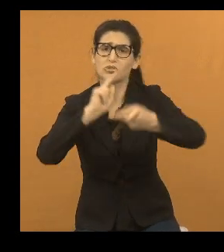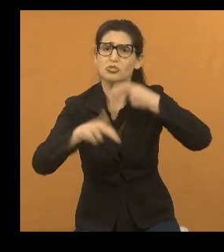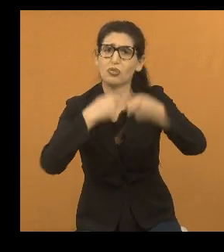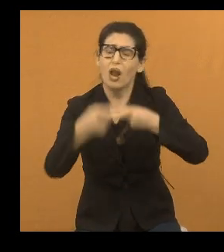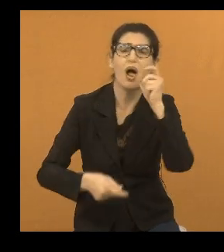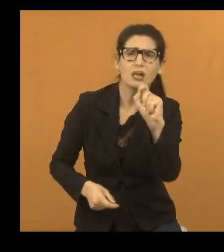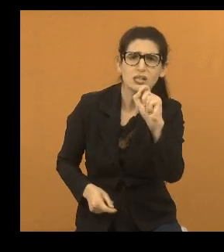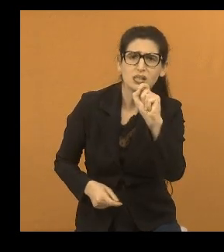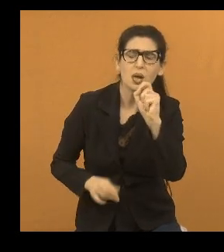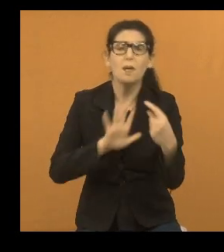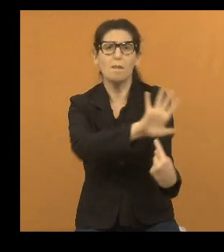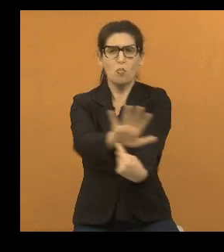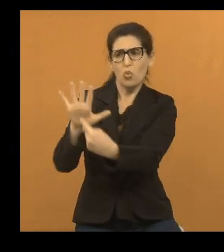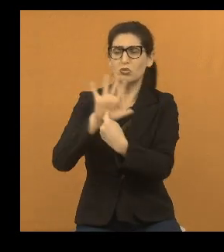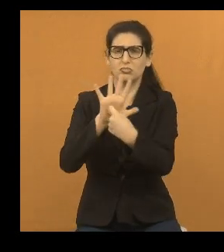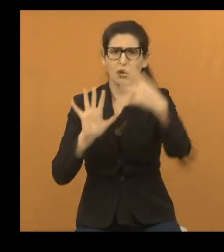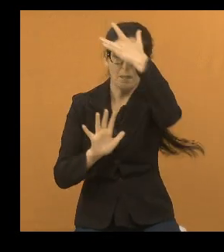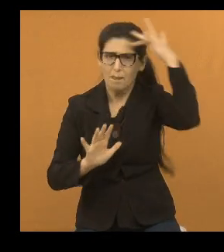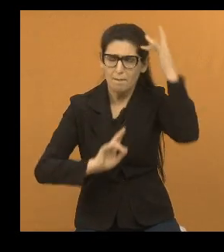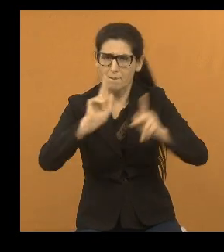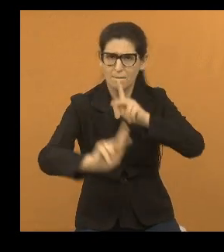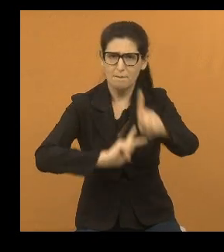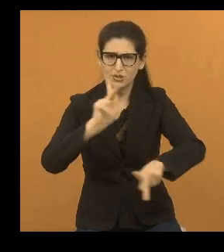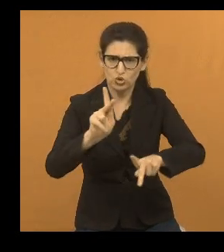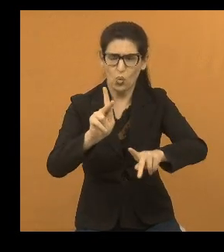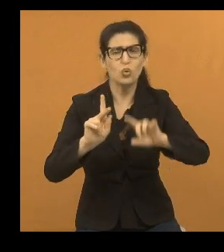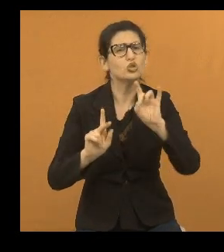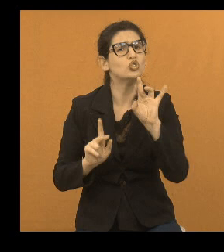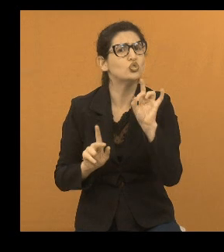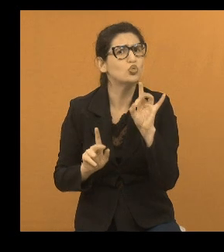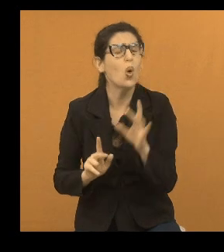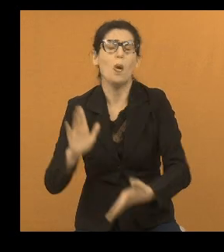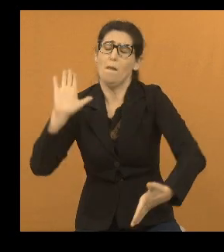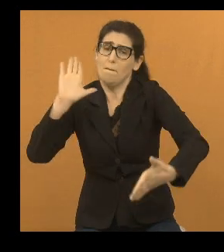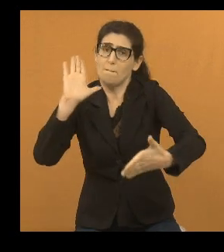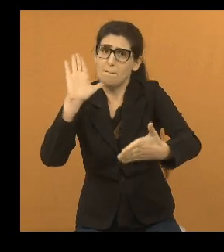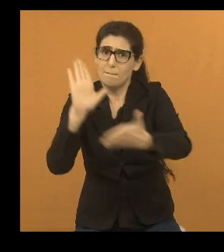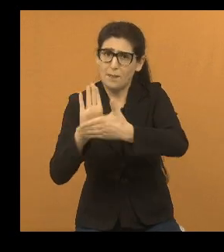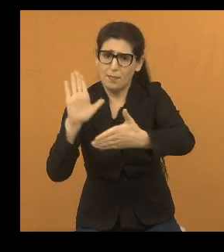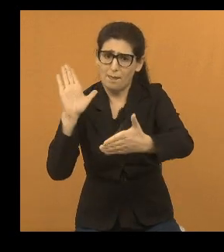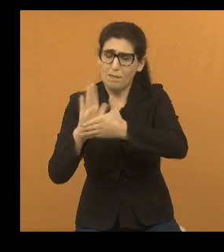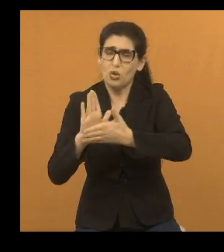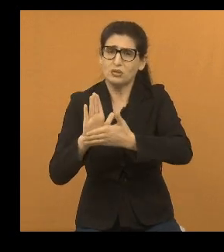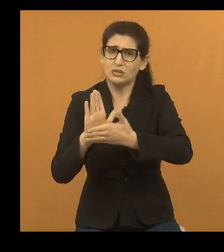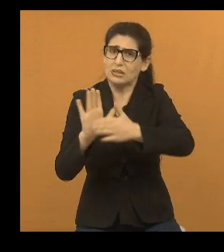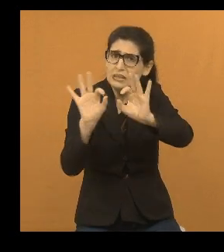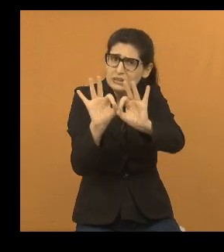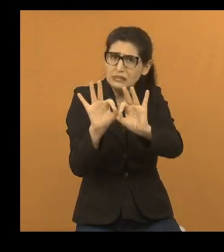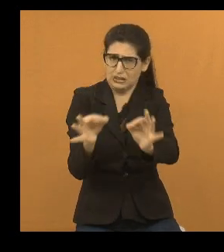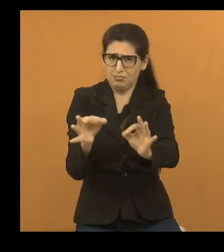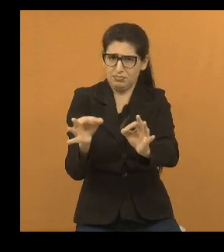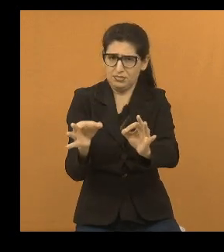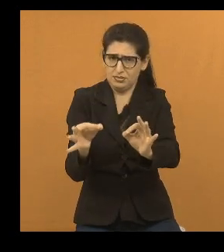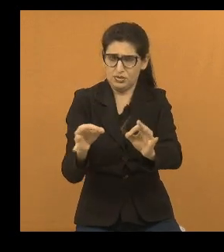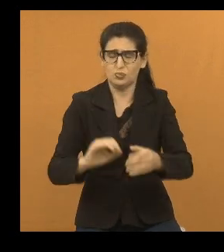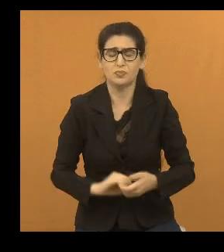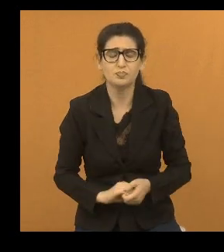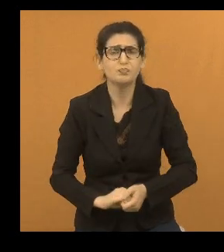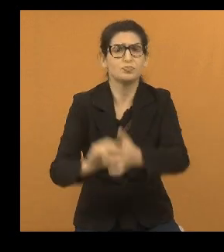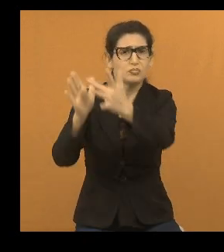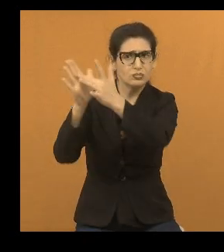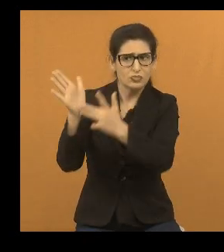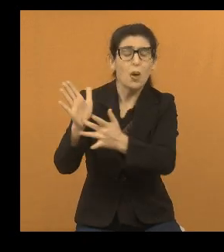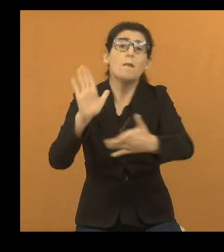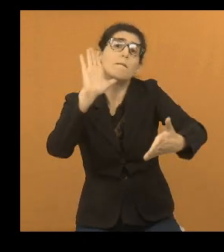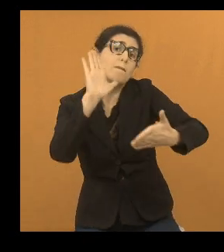está apresentando hoje para a população é uma minuta, é uma proposta que não está fechada. A gente agora está apresentando